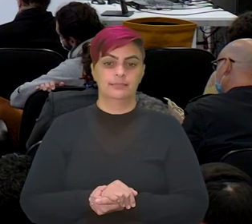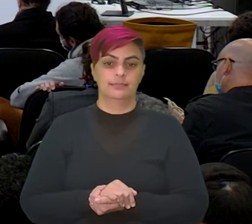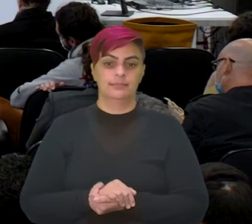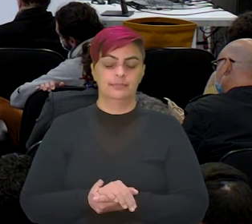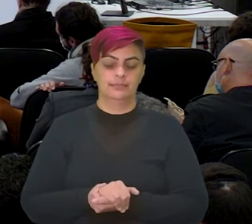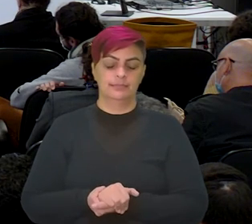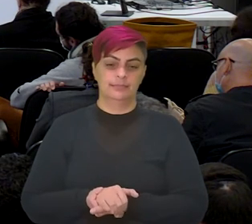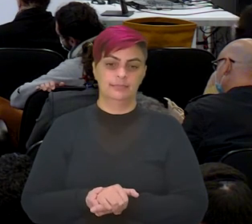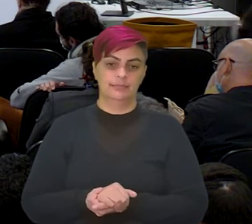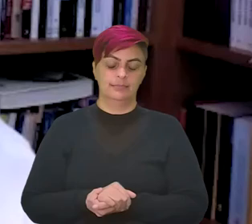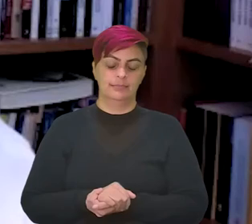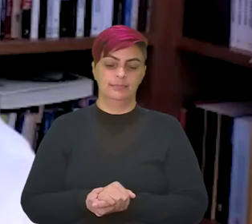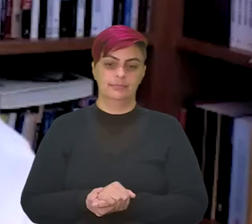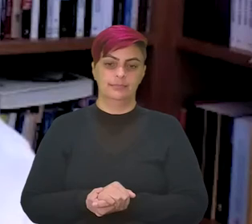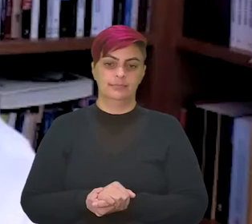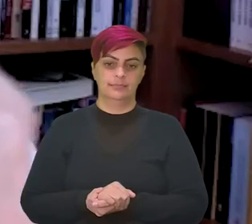Magic, Science and Religion?